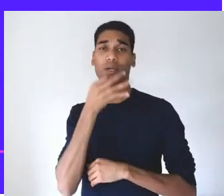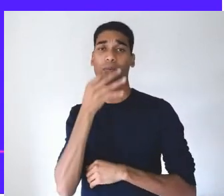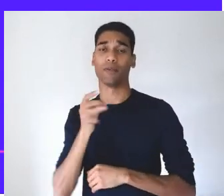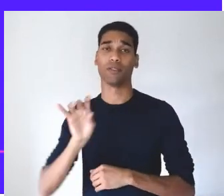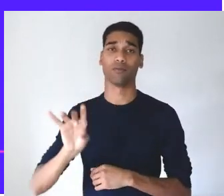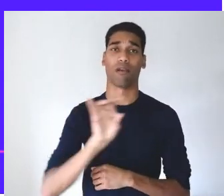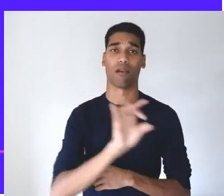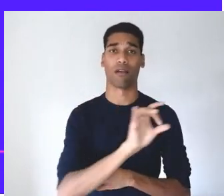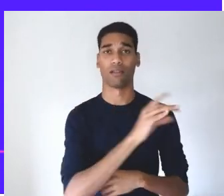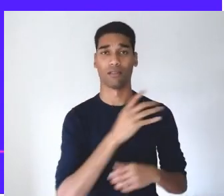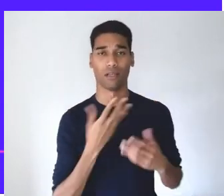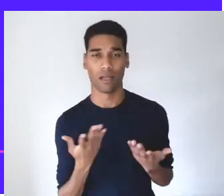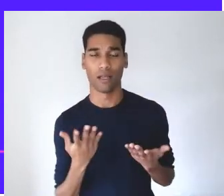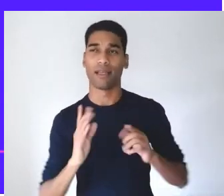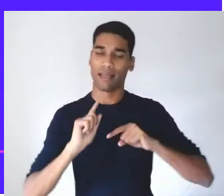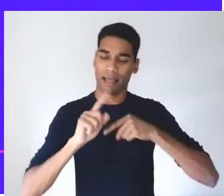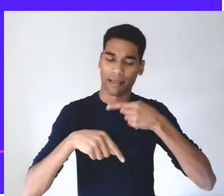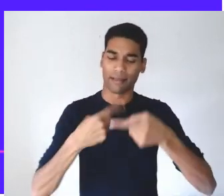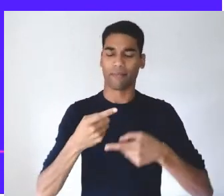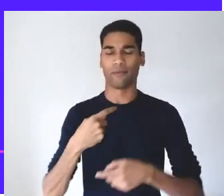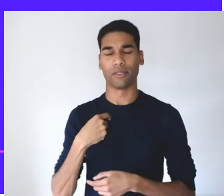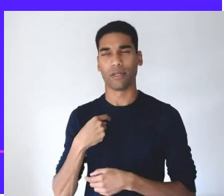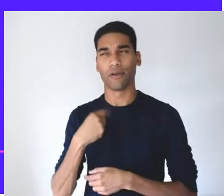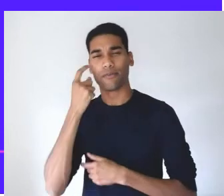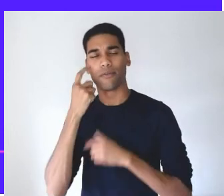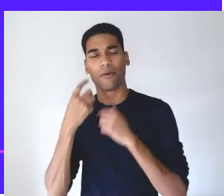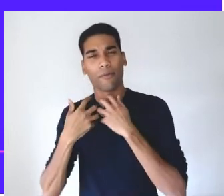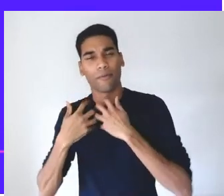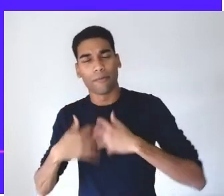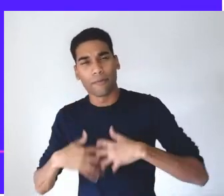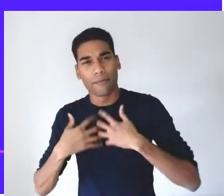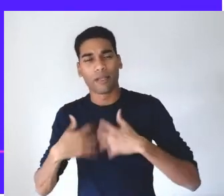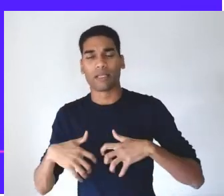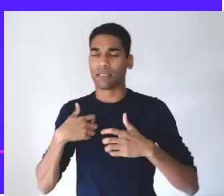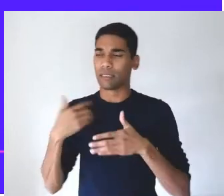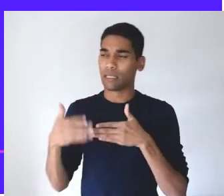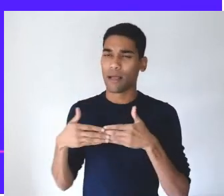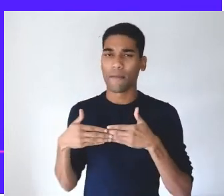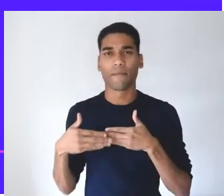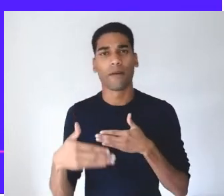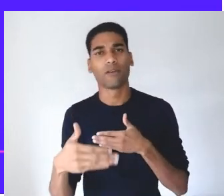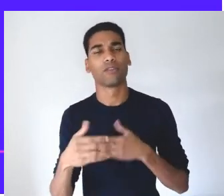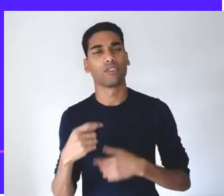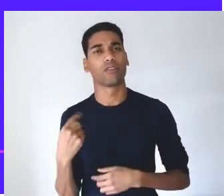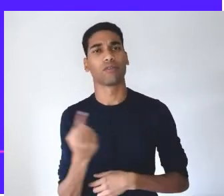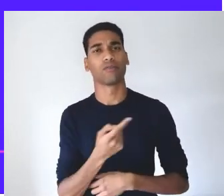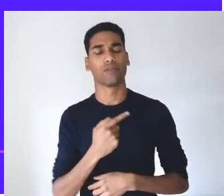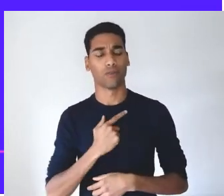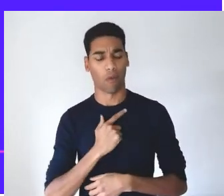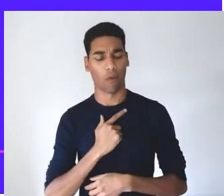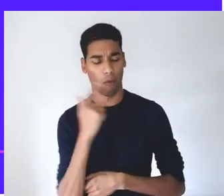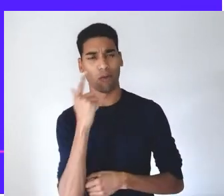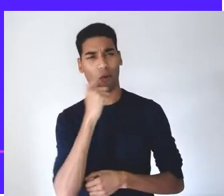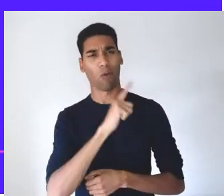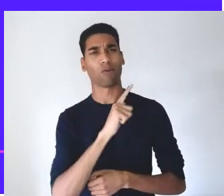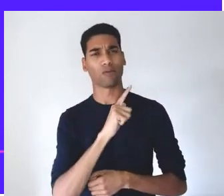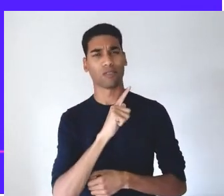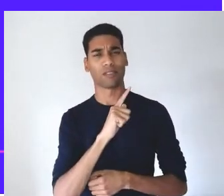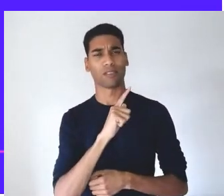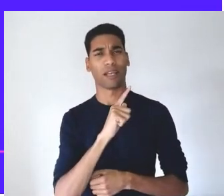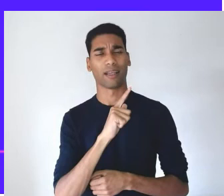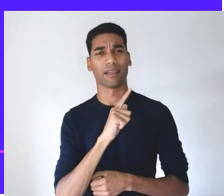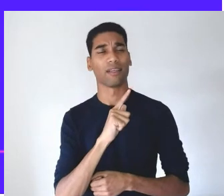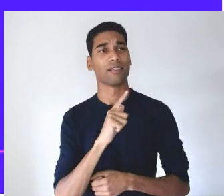pensando em como a gente, a partir daí, aproxima, né? Aproxima essas perspectivas